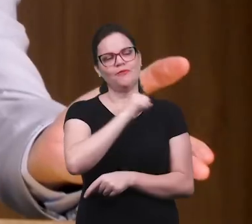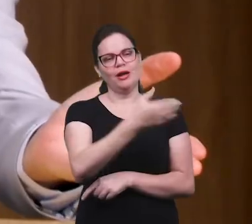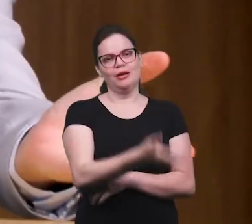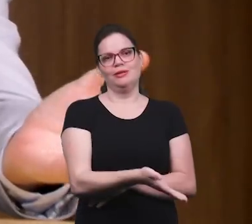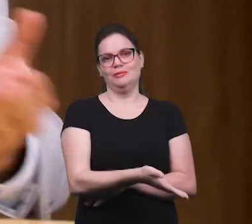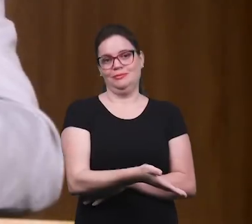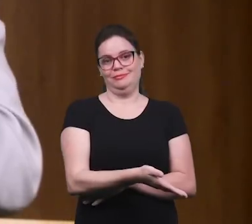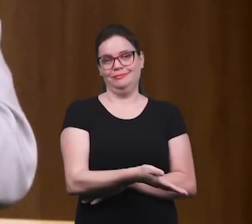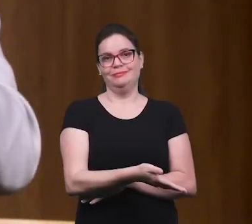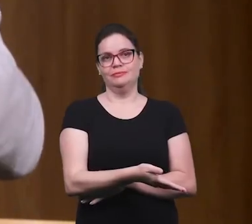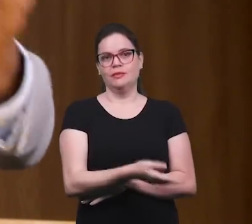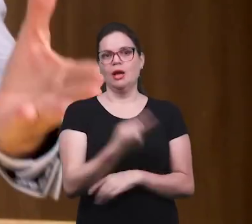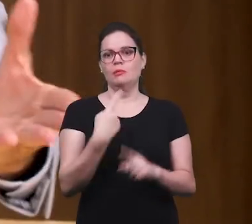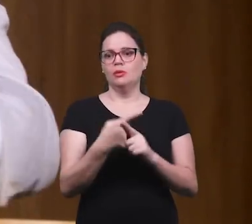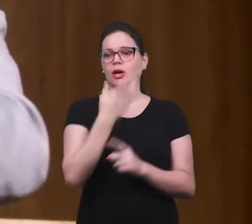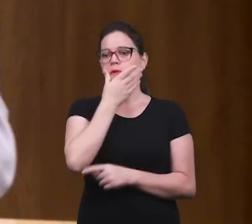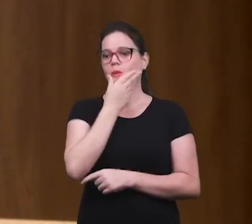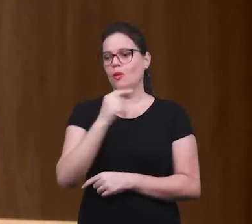na vida dele, né?